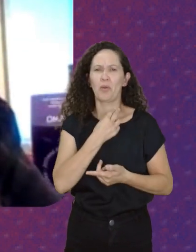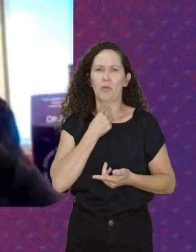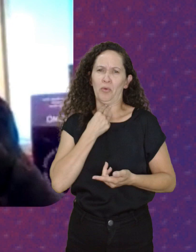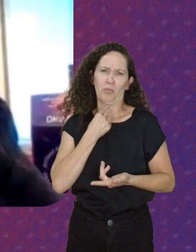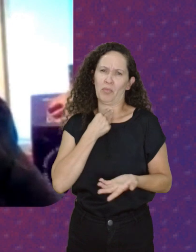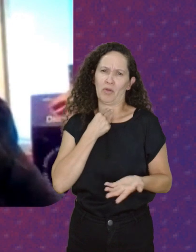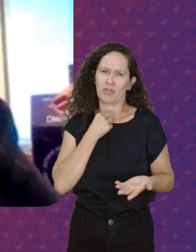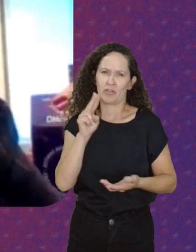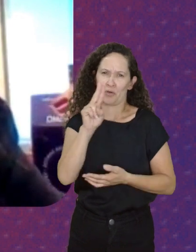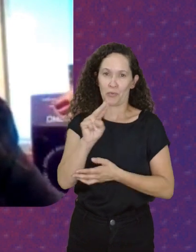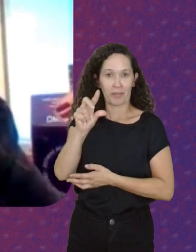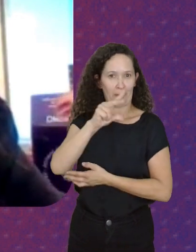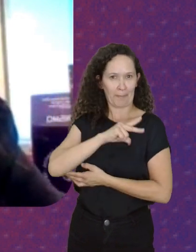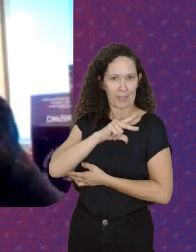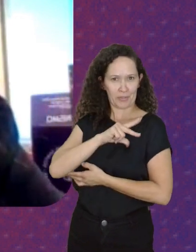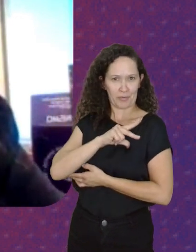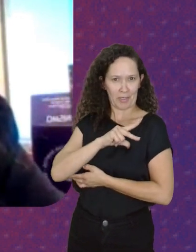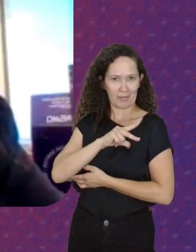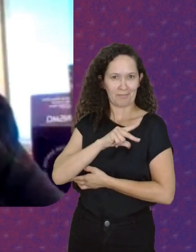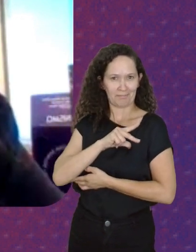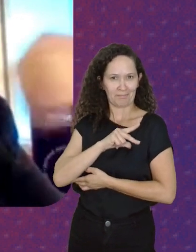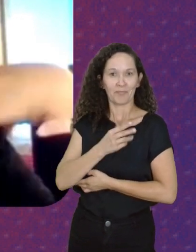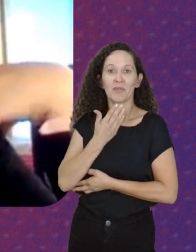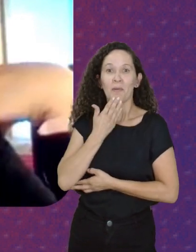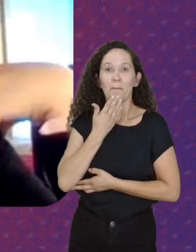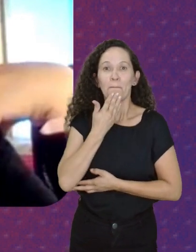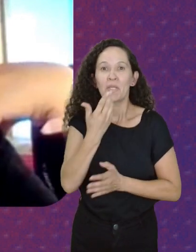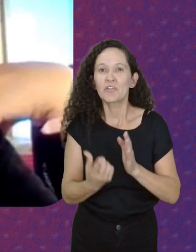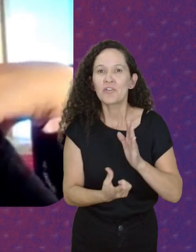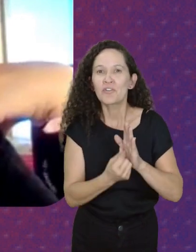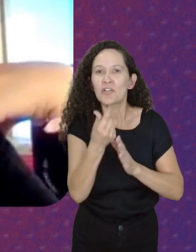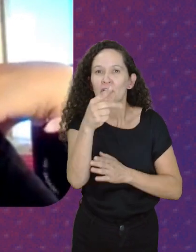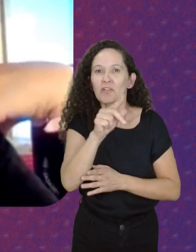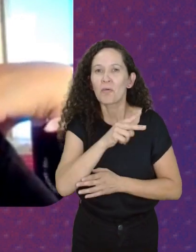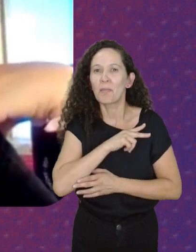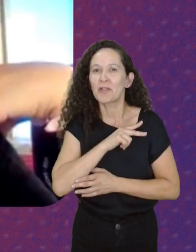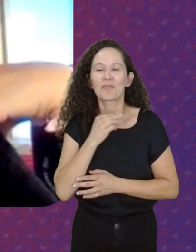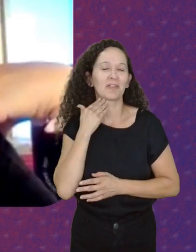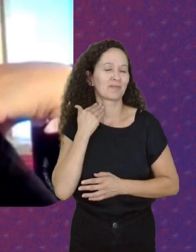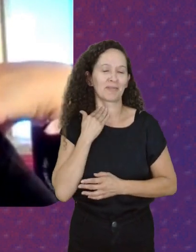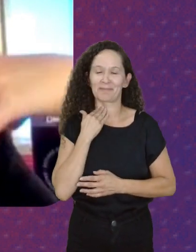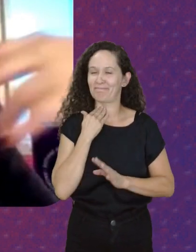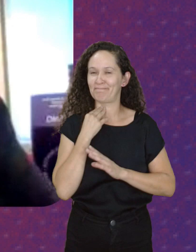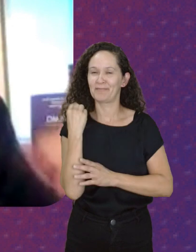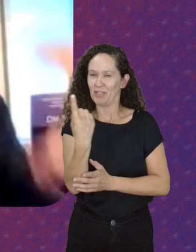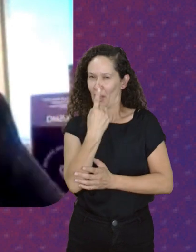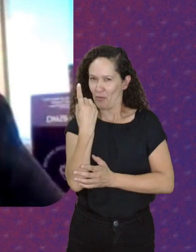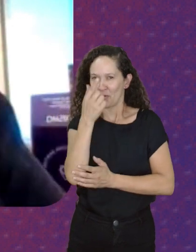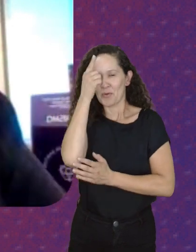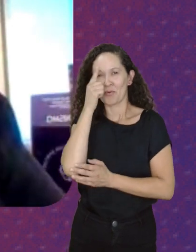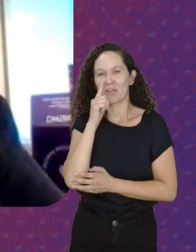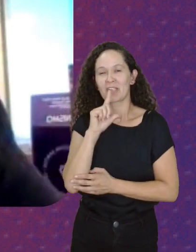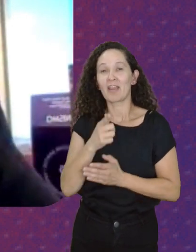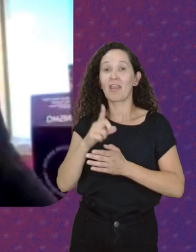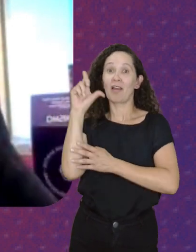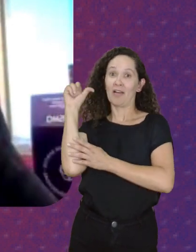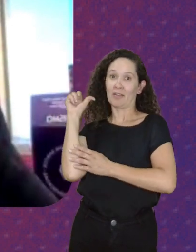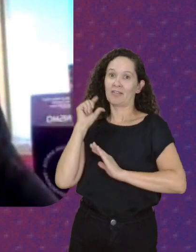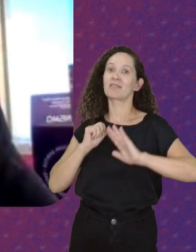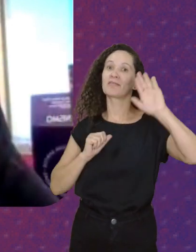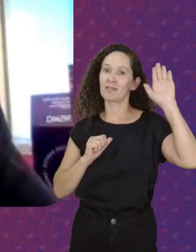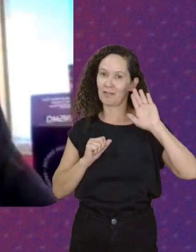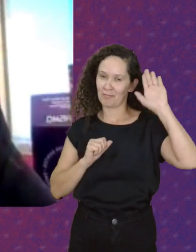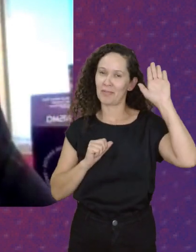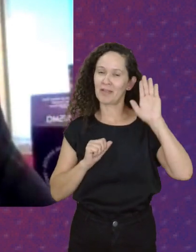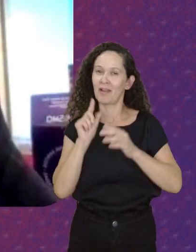podem agora arrecadar recursos na sua conta pessoal. A única forma de arrecadar recursos previamente, né, o período oficial